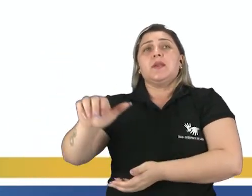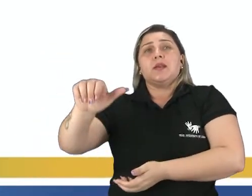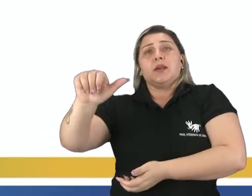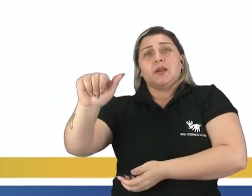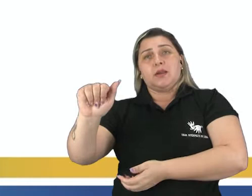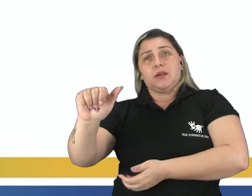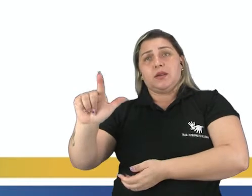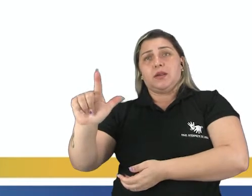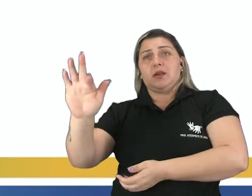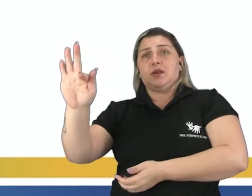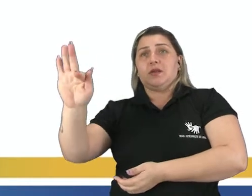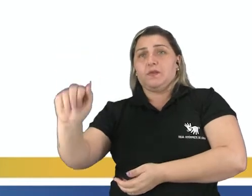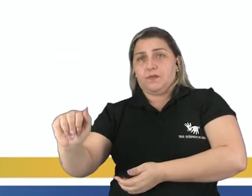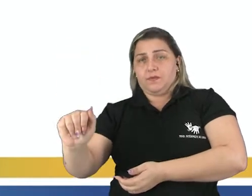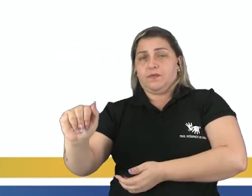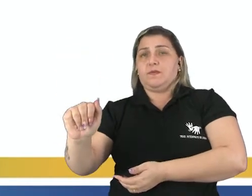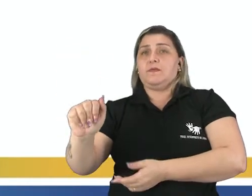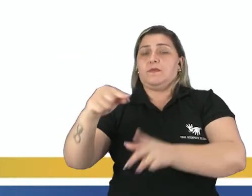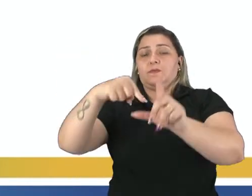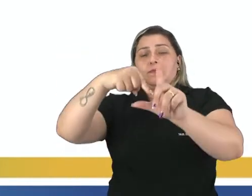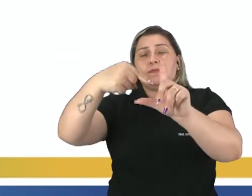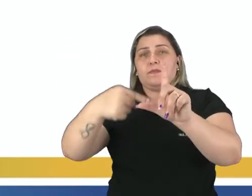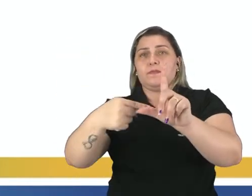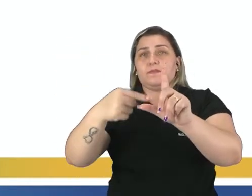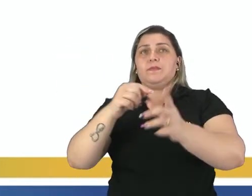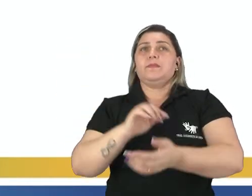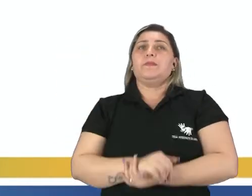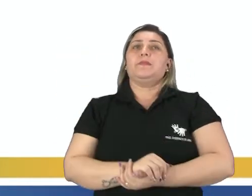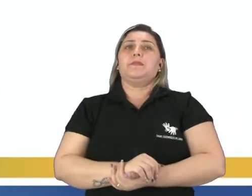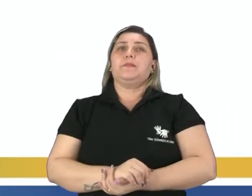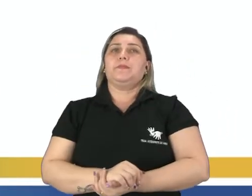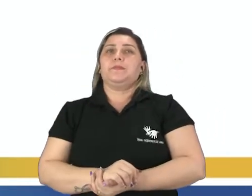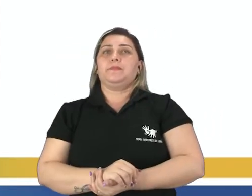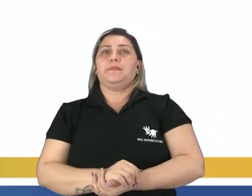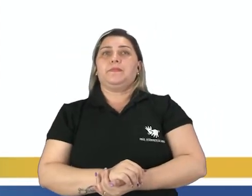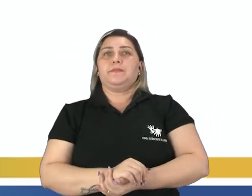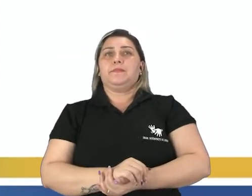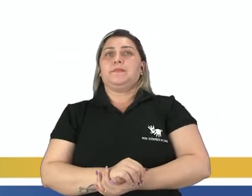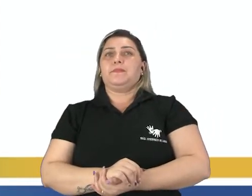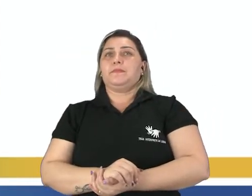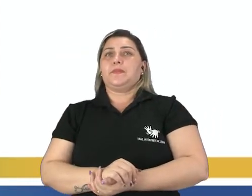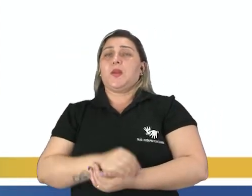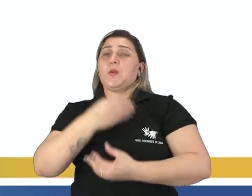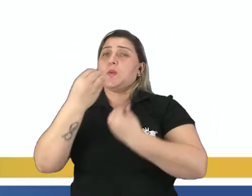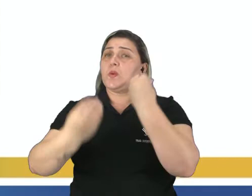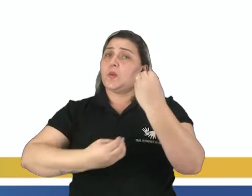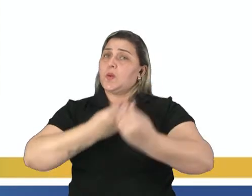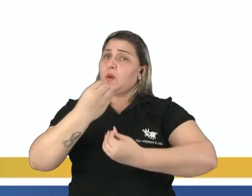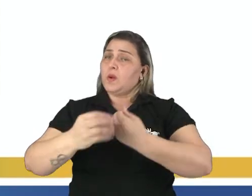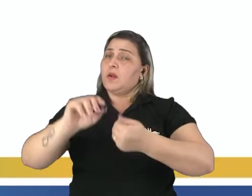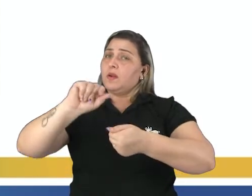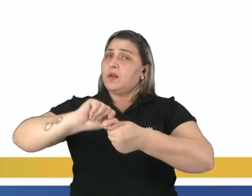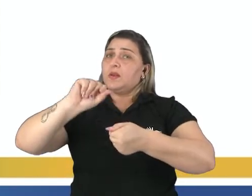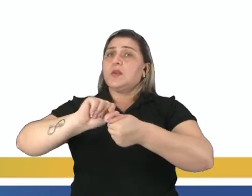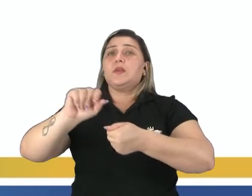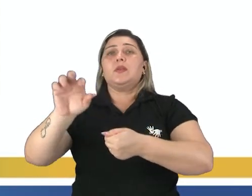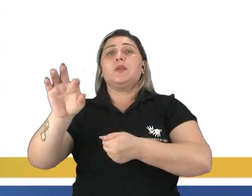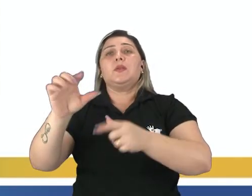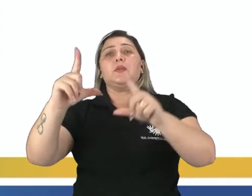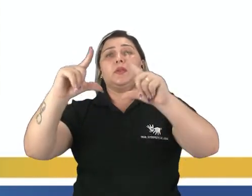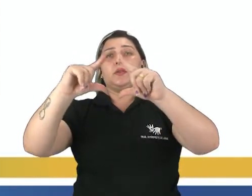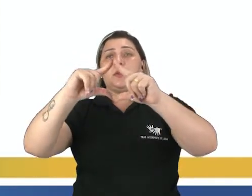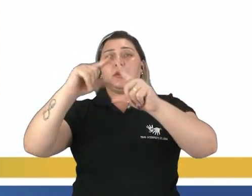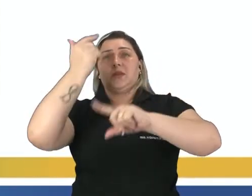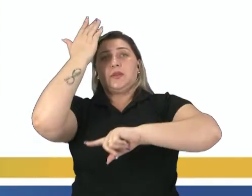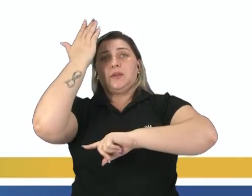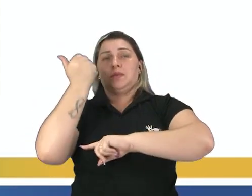ângulo desconhecido, né, gente, é o ângulo alfa. Então, como trata-se de um triângulo,